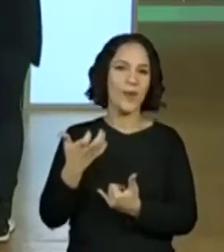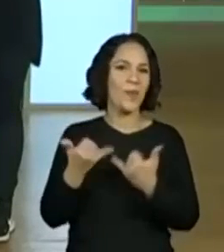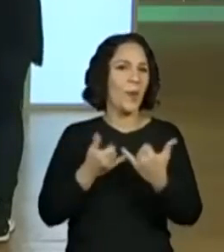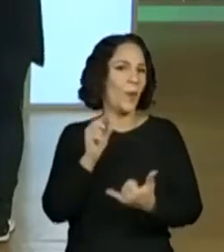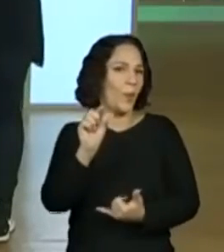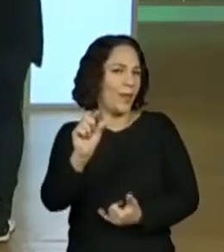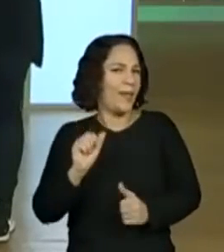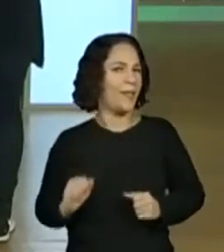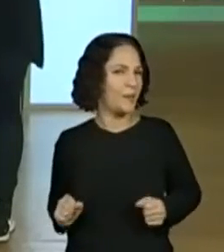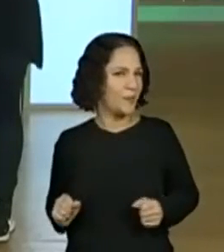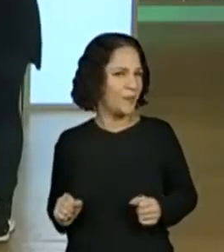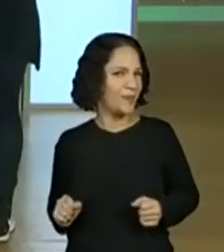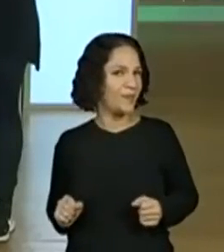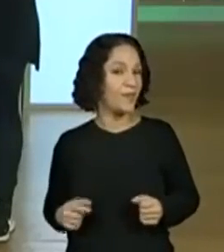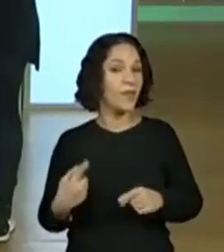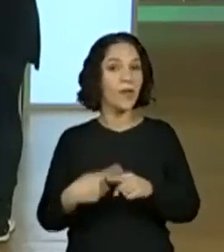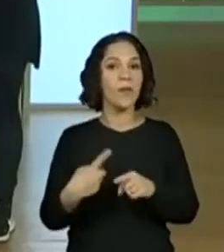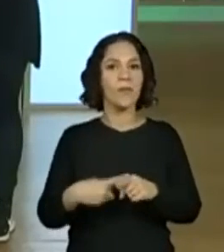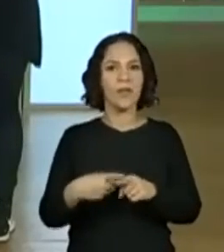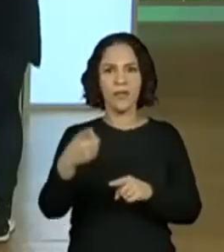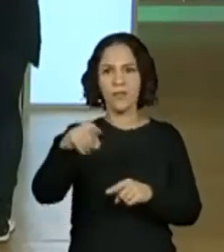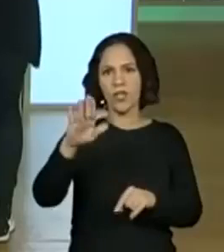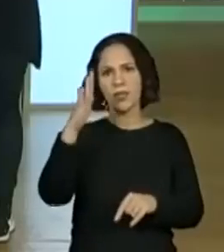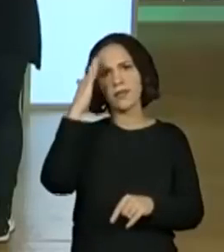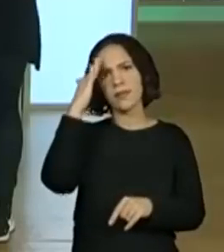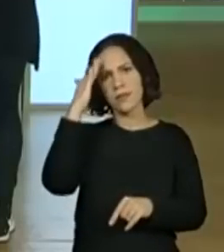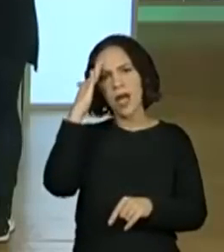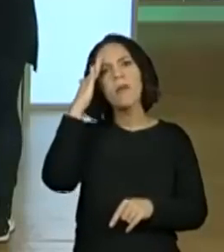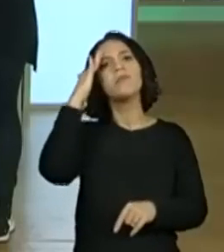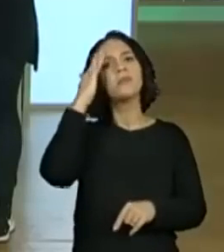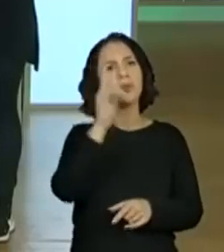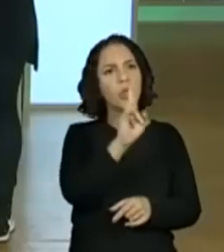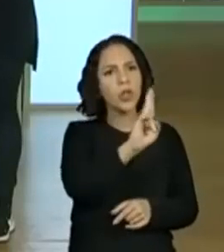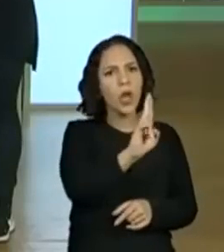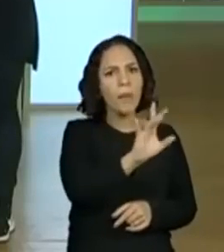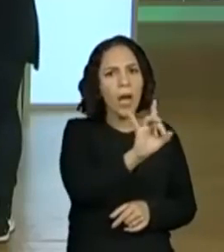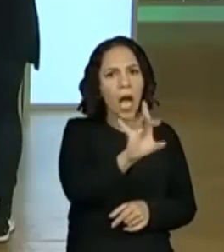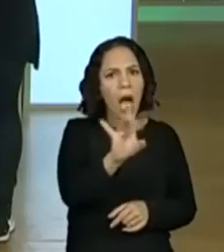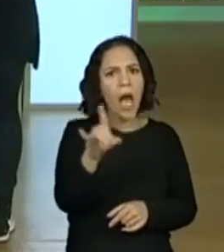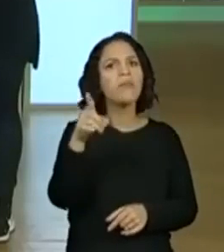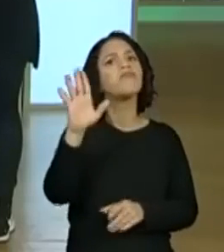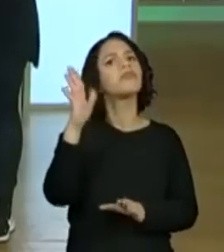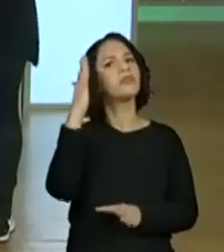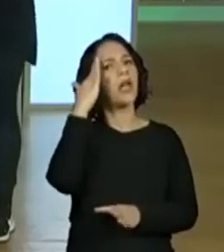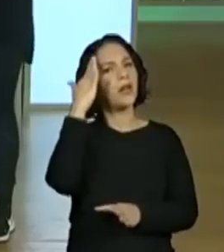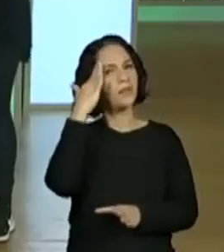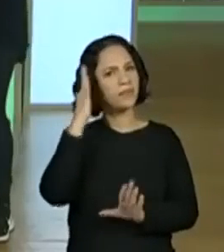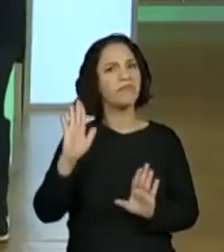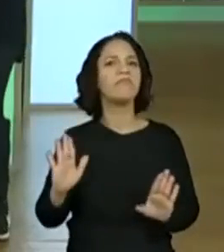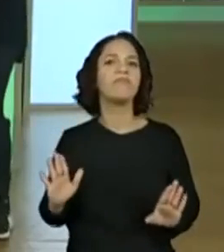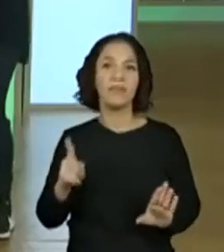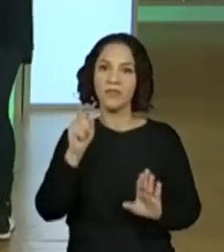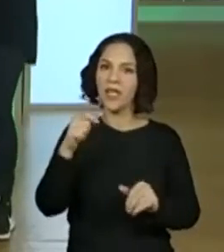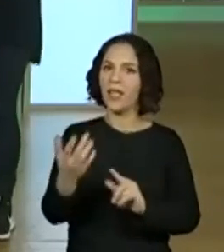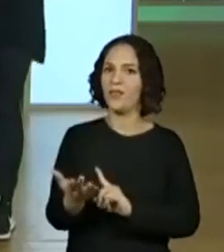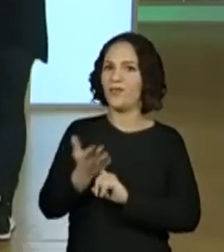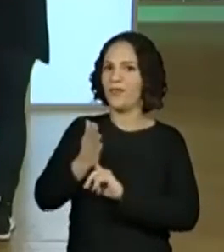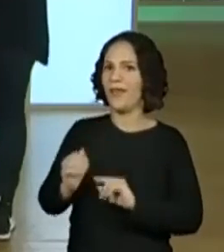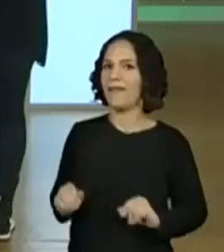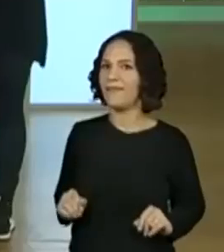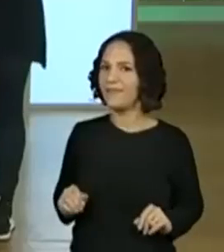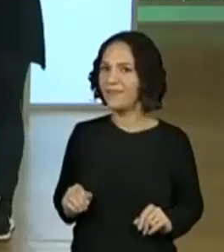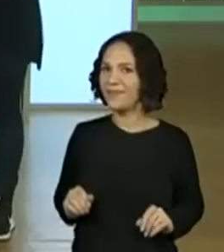pouquinho, criançada. E eles já mostraram que estão sabendo bem sobre as figuras planas. Pronto, aí eles vão poder nos ajudar,